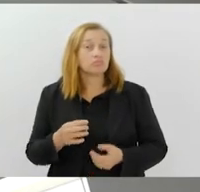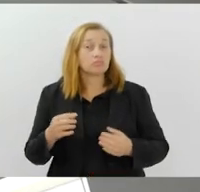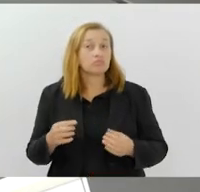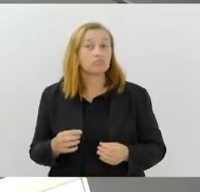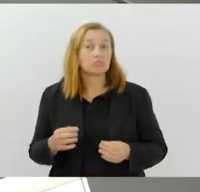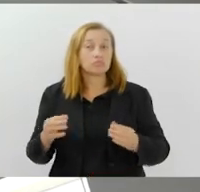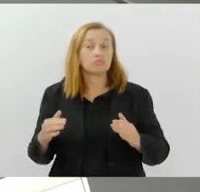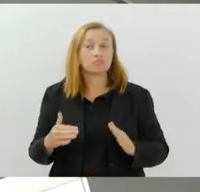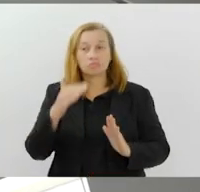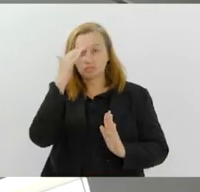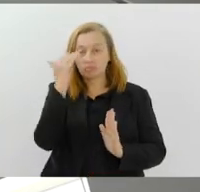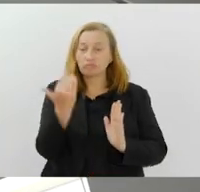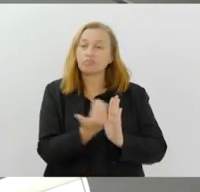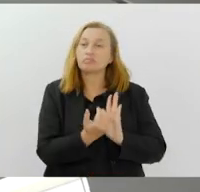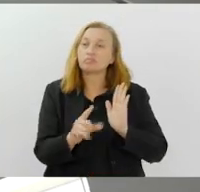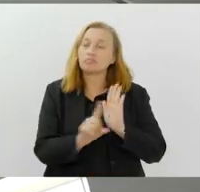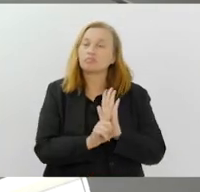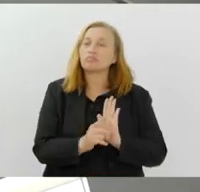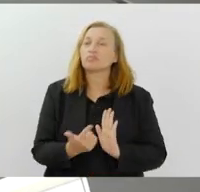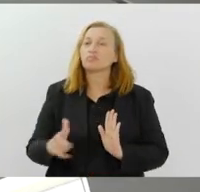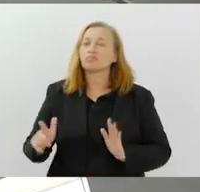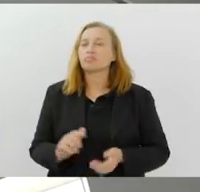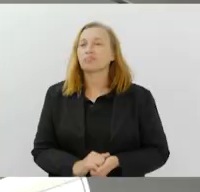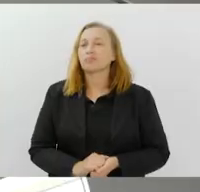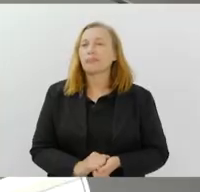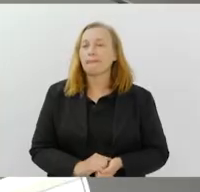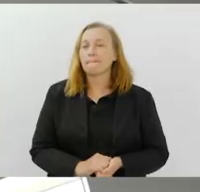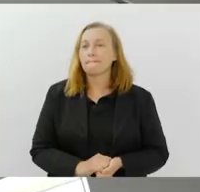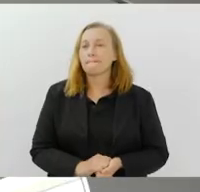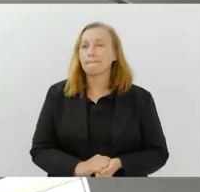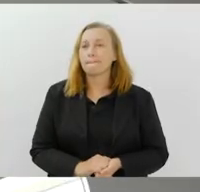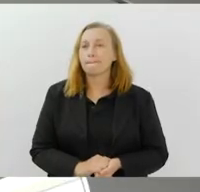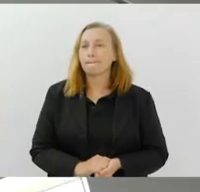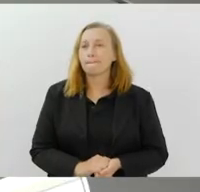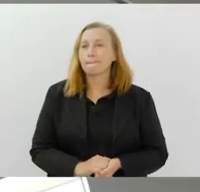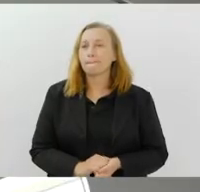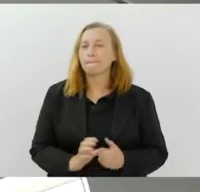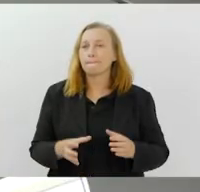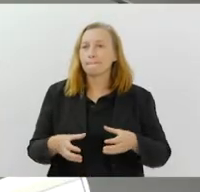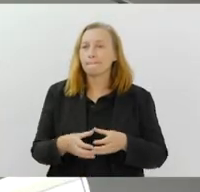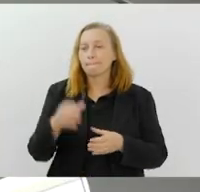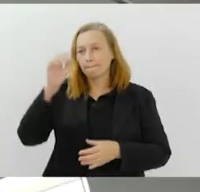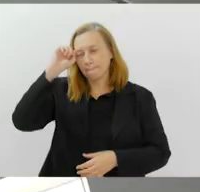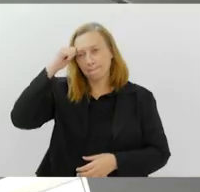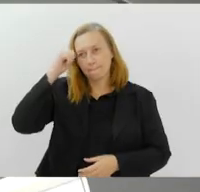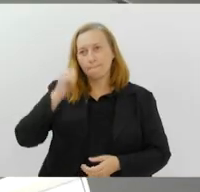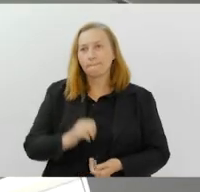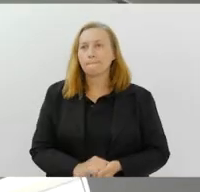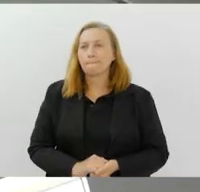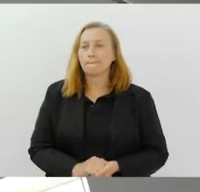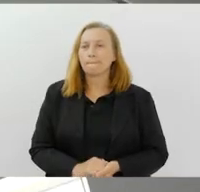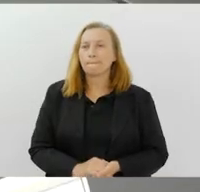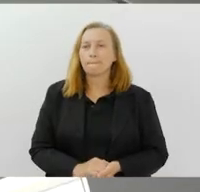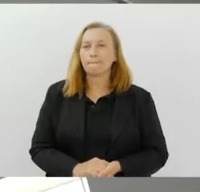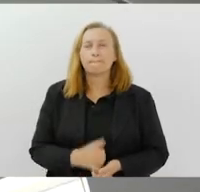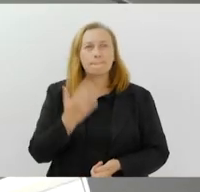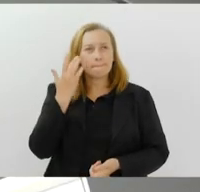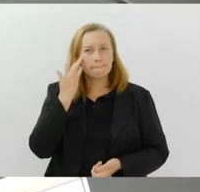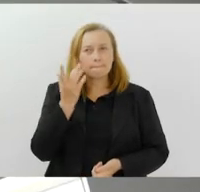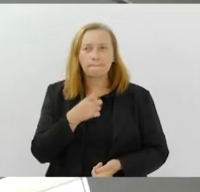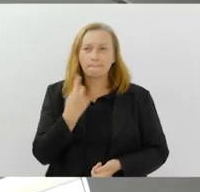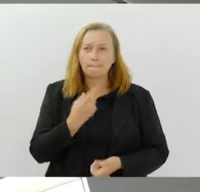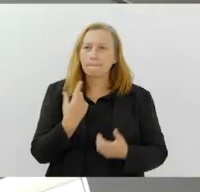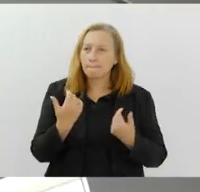ai a outra coisa eu diria paraa Nossa comunidade Negra Que gente está aqui eu acho que nós